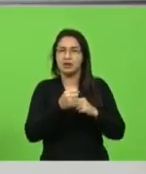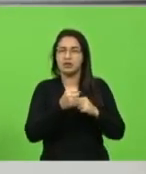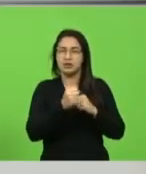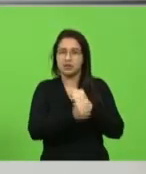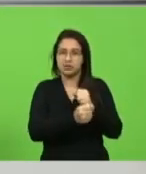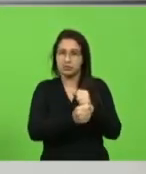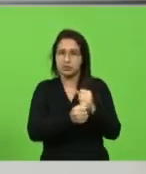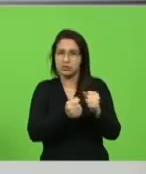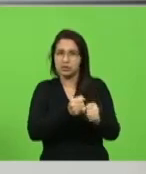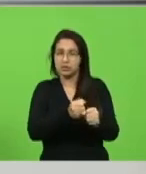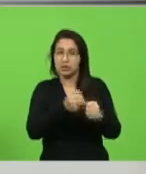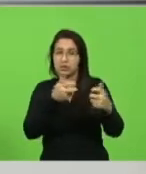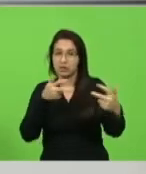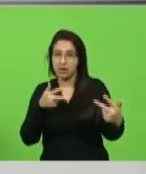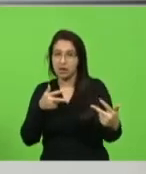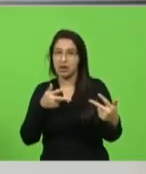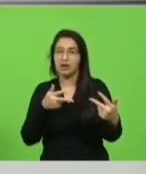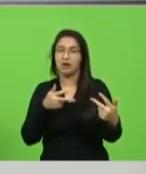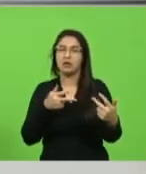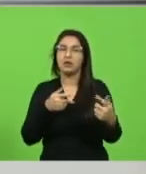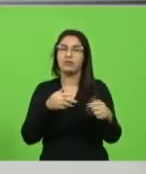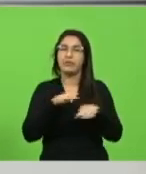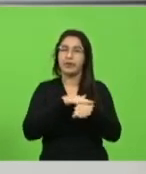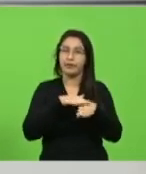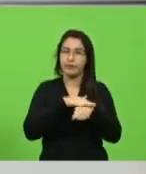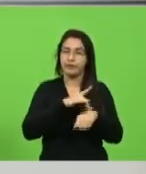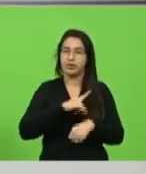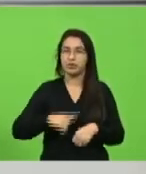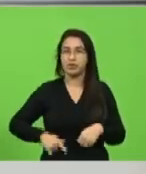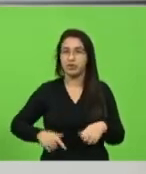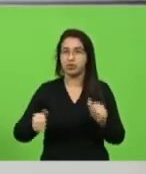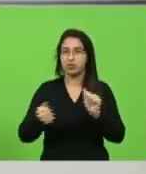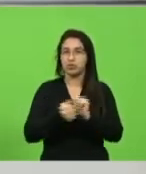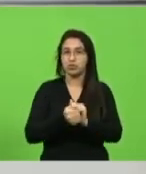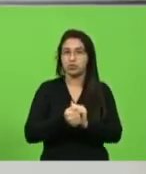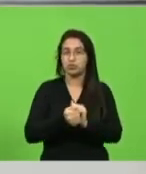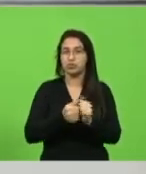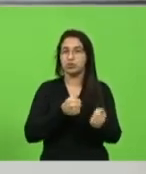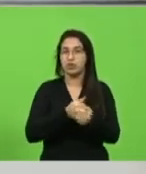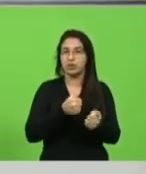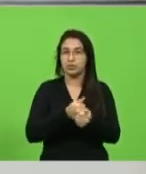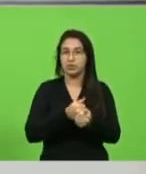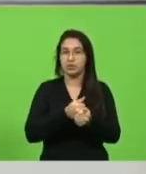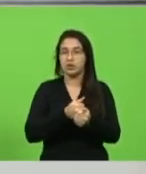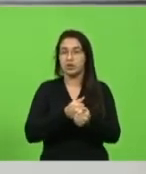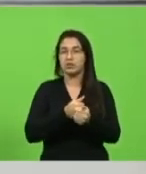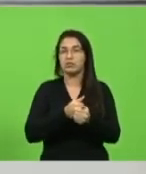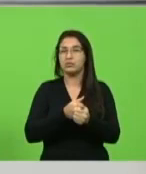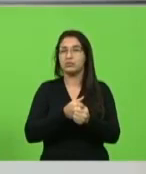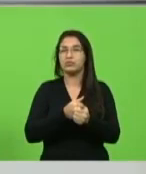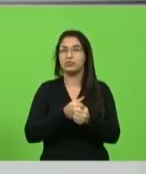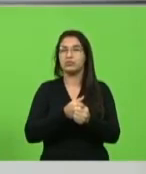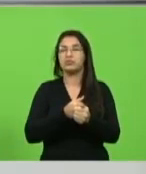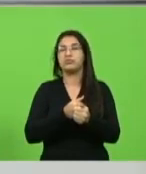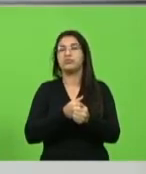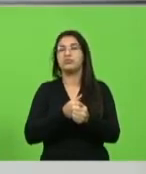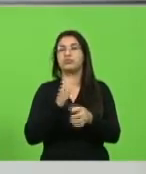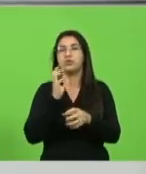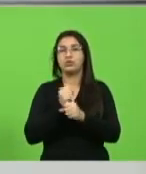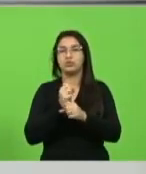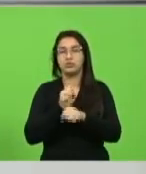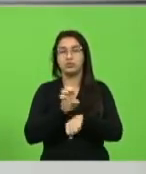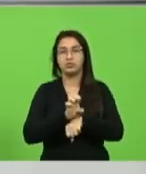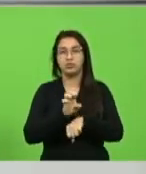pandemia, a conversa do governador com o presidente do Tribunal de Contas do Estado, a edição do projeto de lei